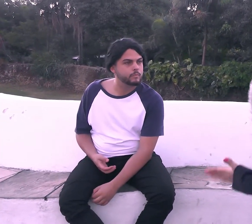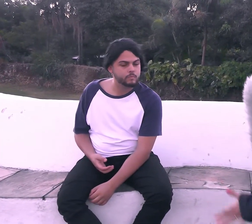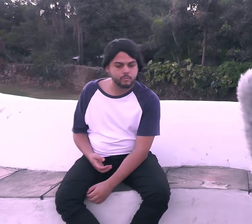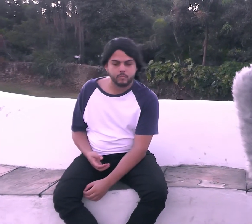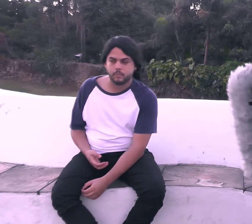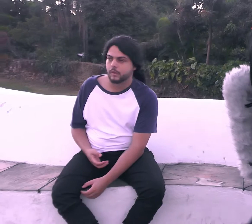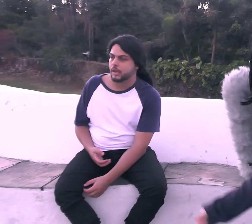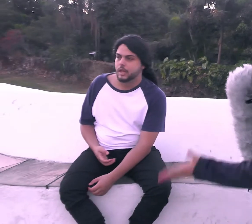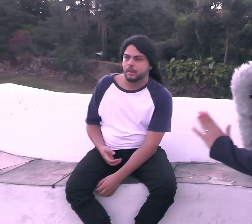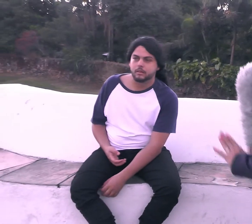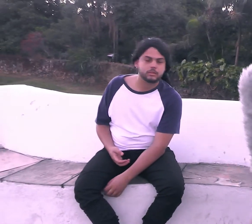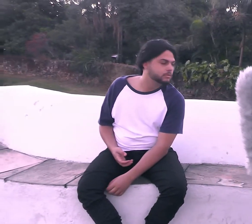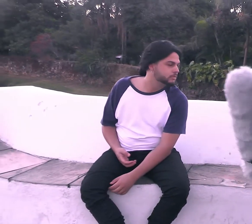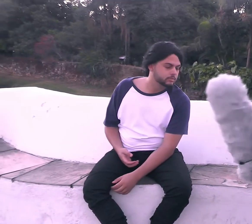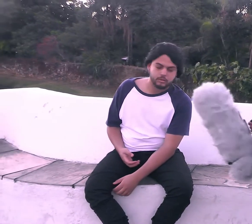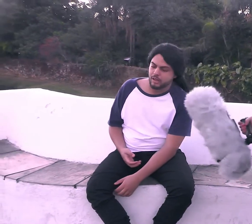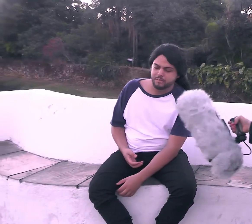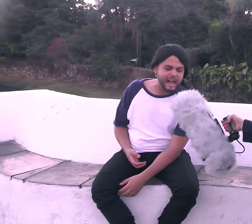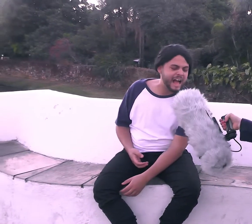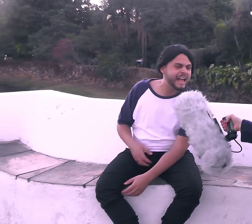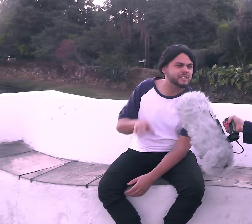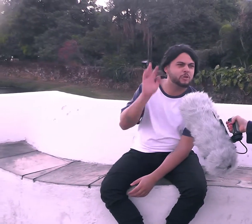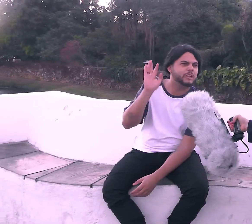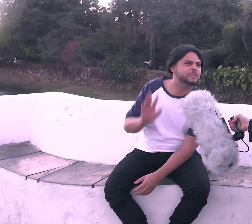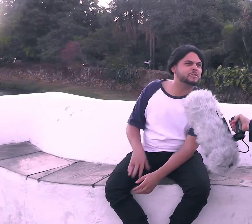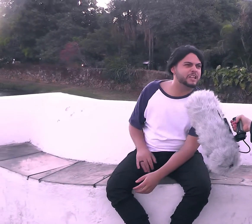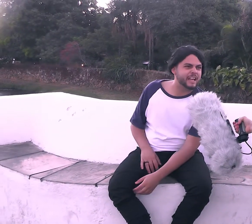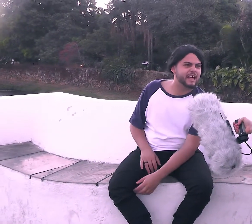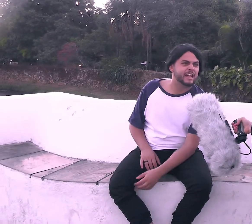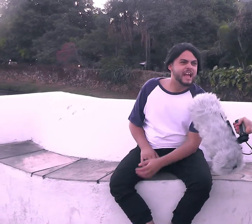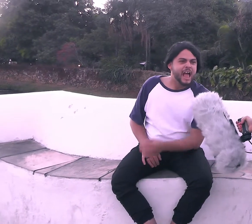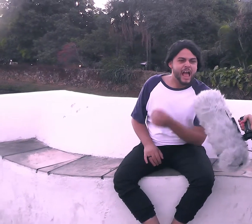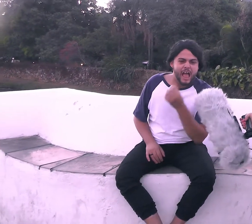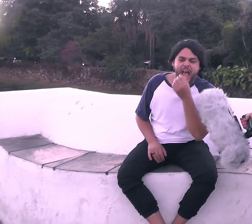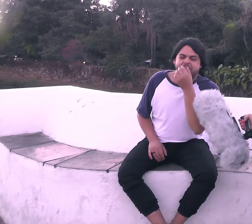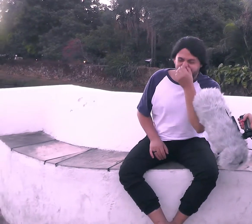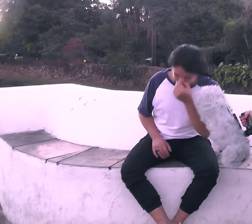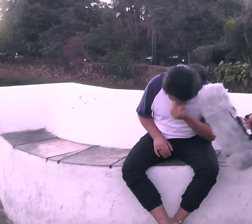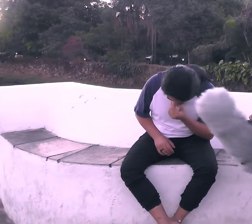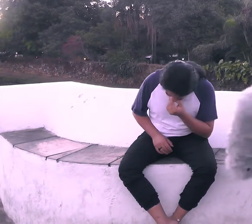Mas já passou os 14 dias, né? Tá tudo bem, né? Nada, tô no quinto dia.